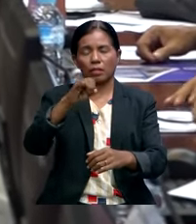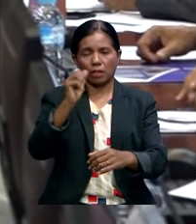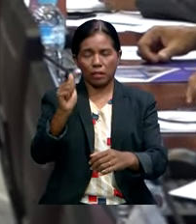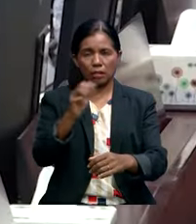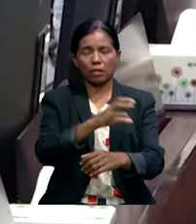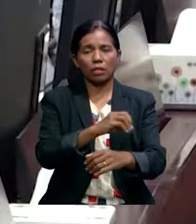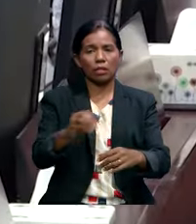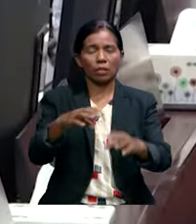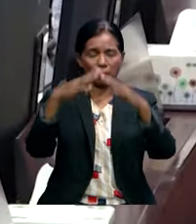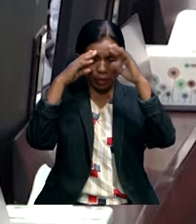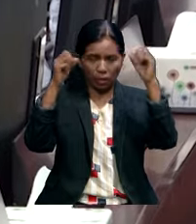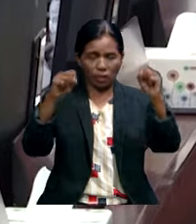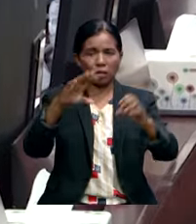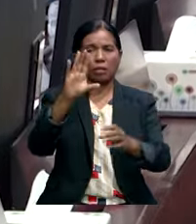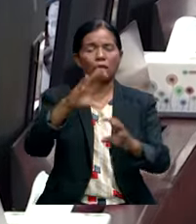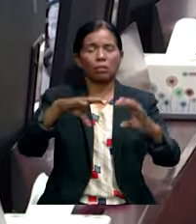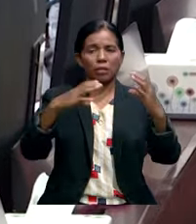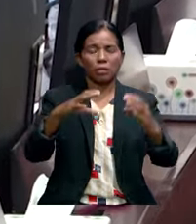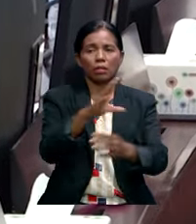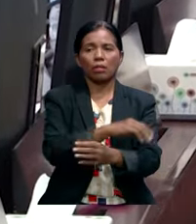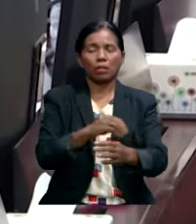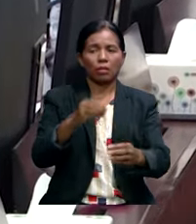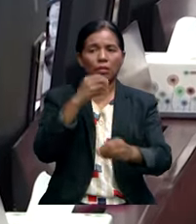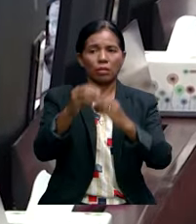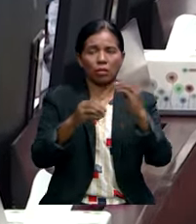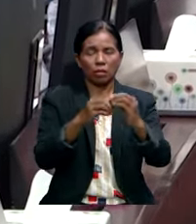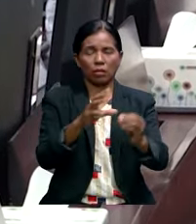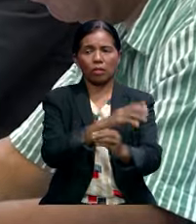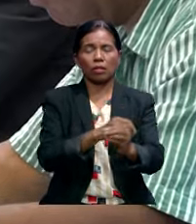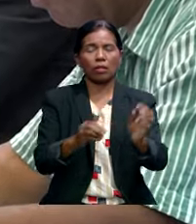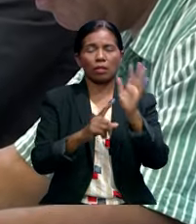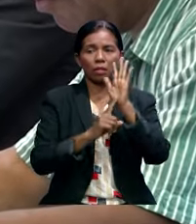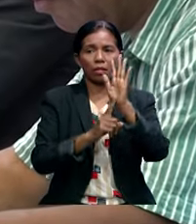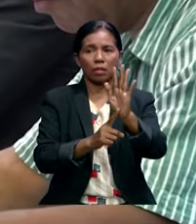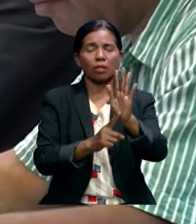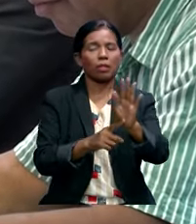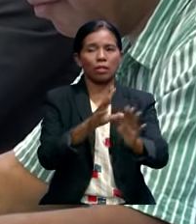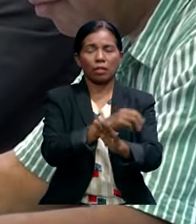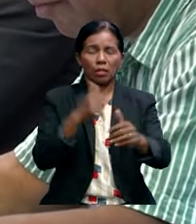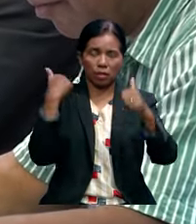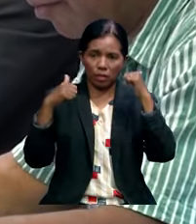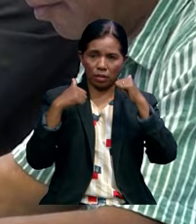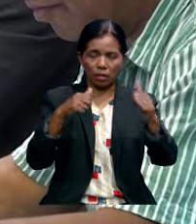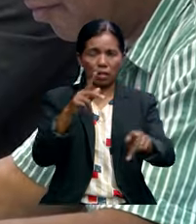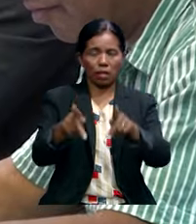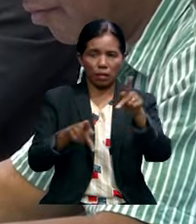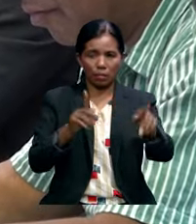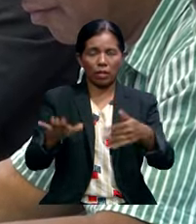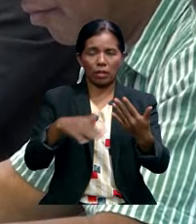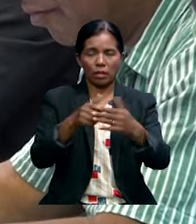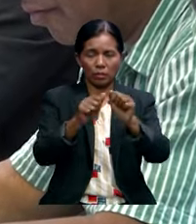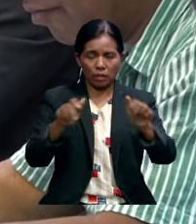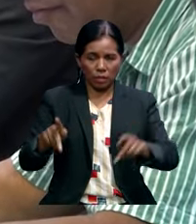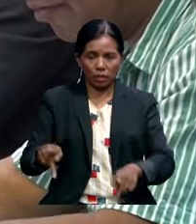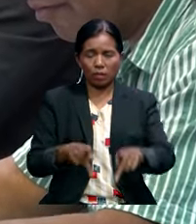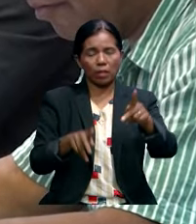Presidente Comissão Função Pública, Agostinho Letencio de Deus, relaciona o regime promoção baseada na antiguidade pessoal, carreiras, administração